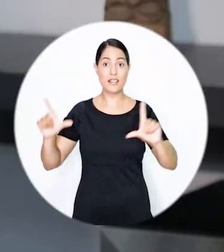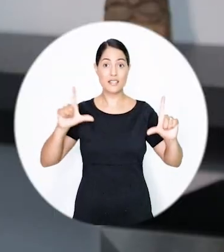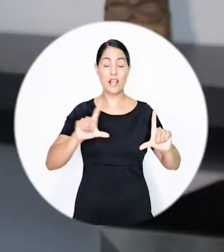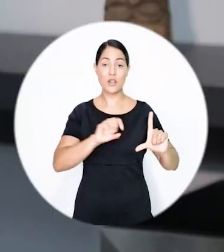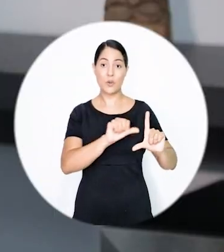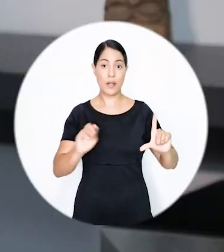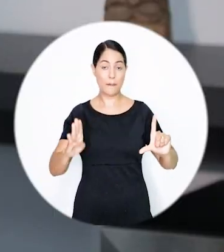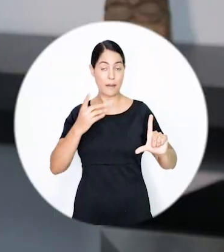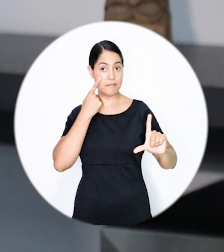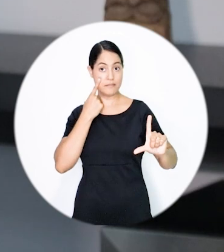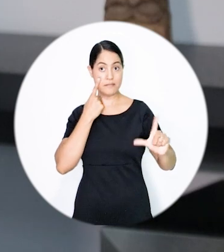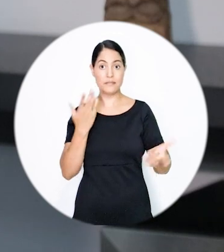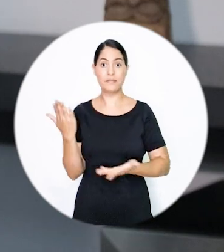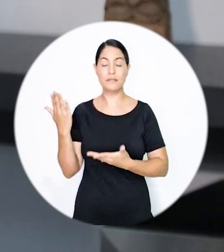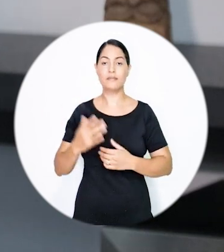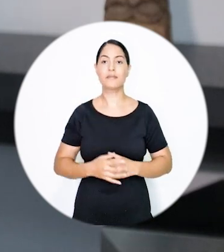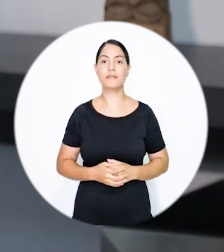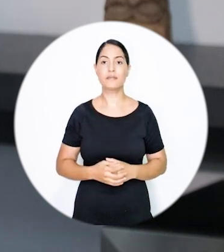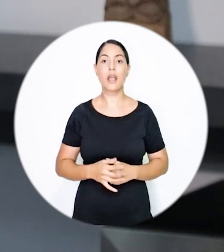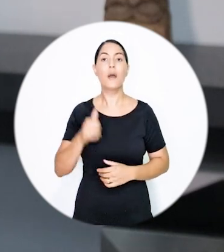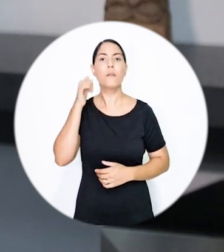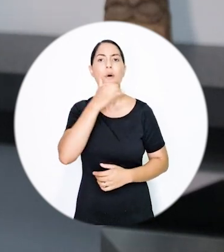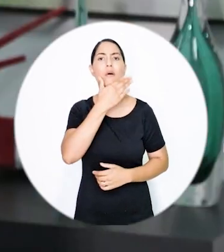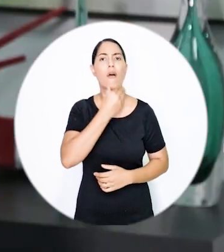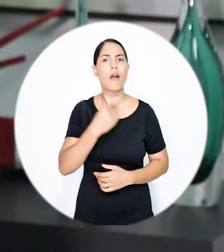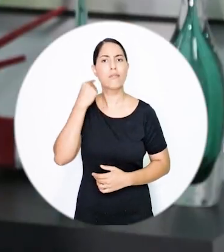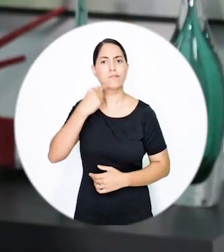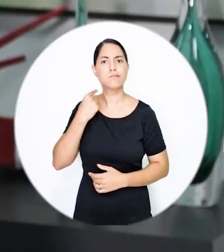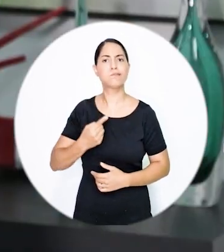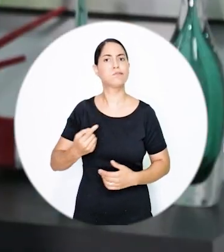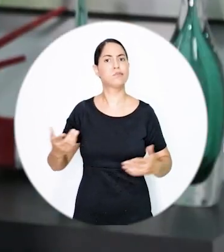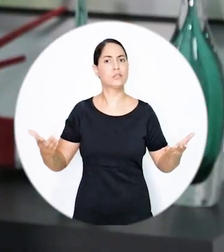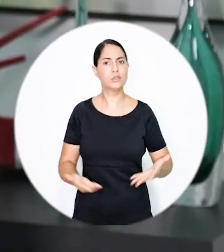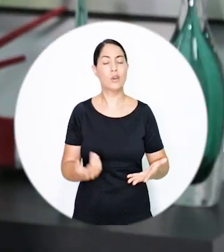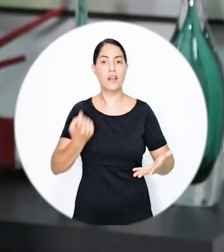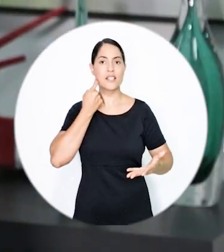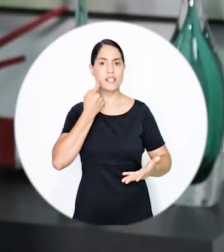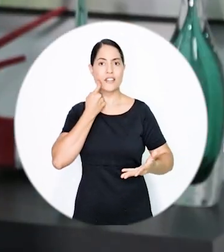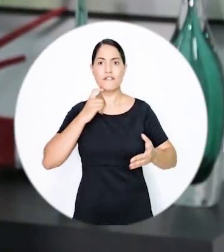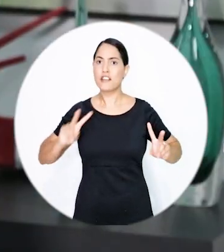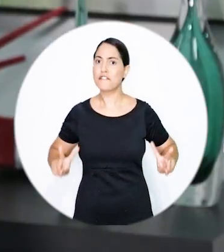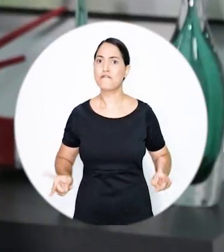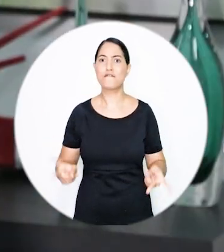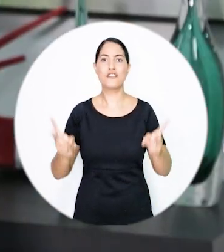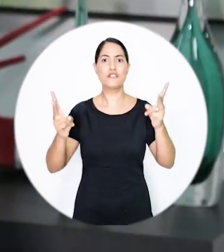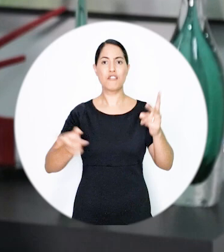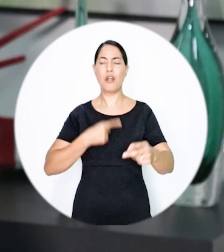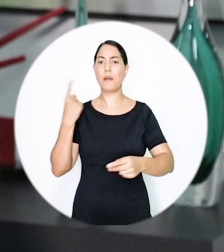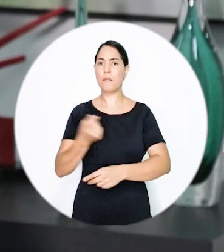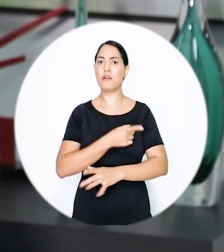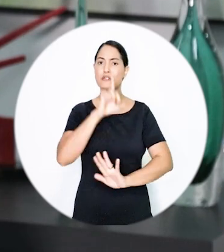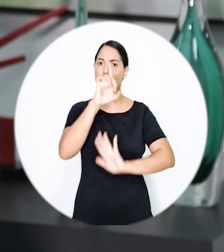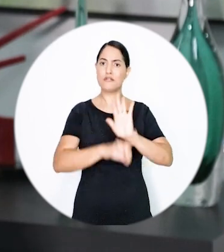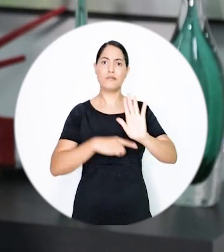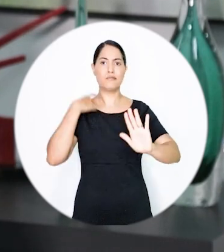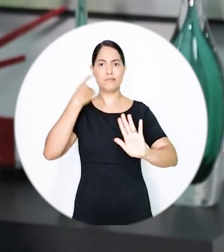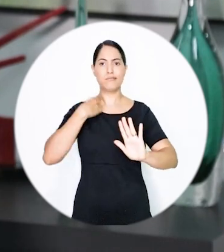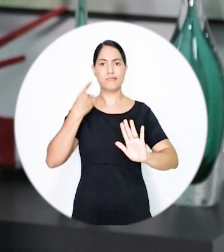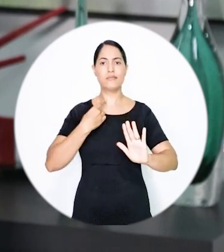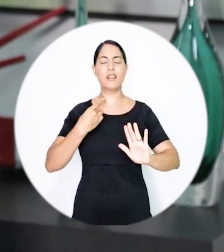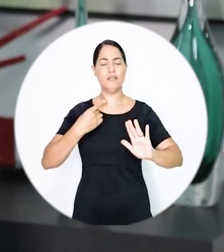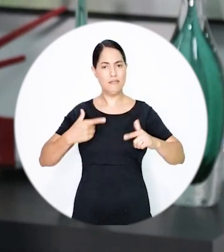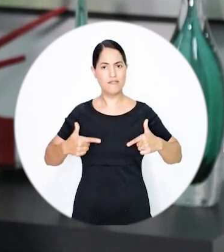com mais um destaque da Ordem dos Advogados do Brasil. Advogadas e advogados brasileiros, a Advocacia Nacional obteve nesta sexta-feira mais